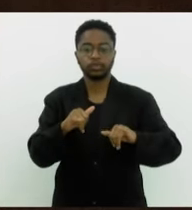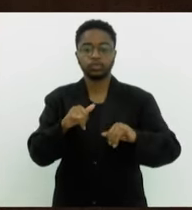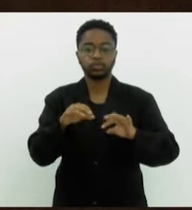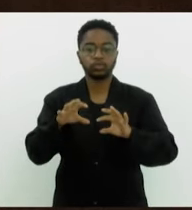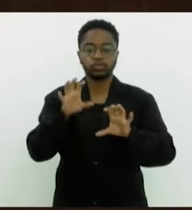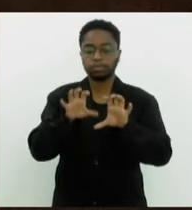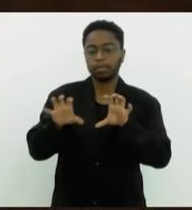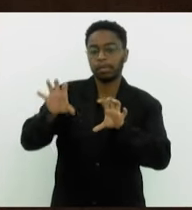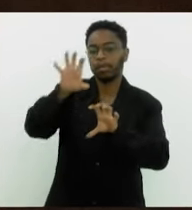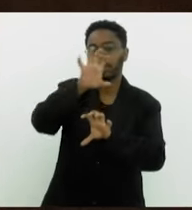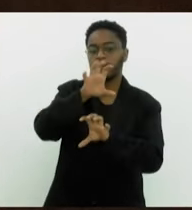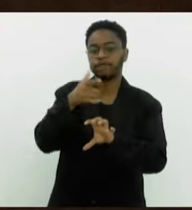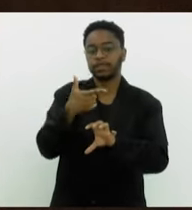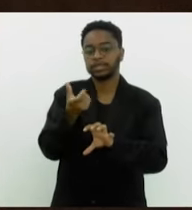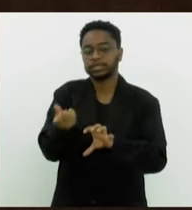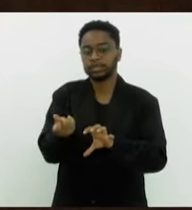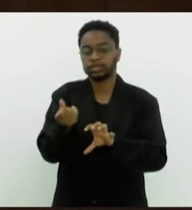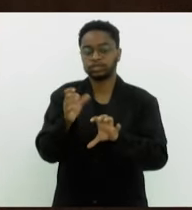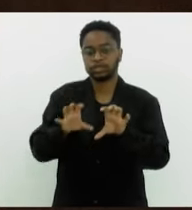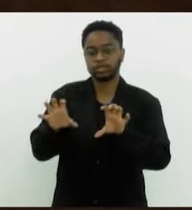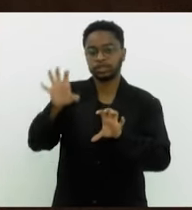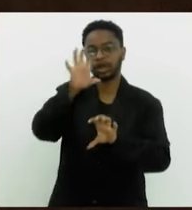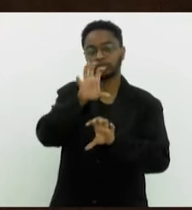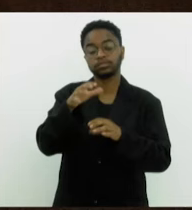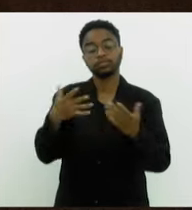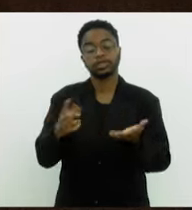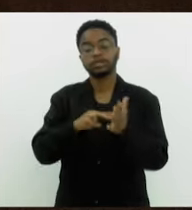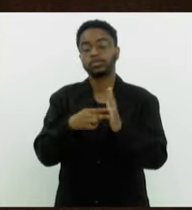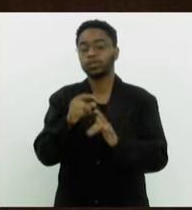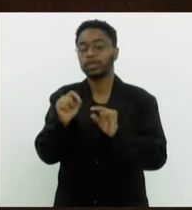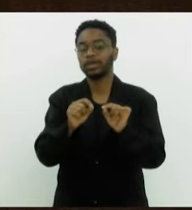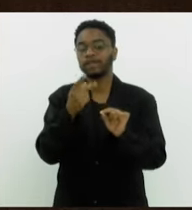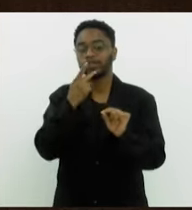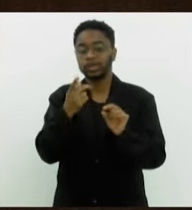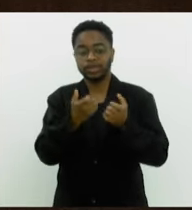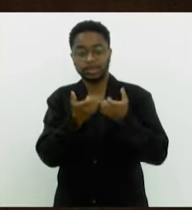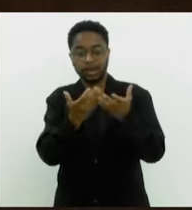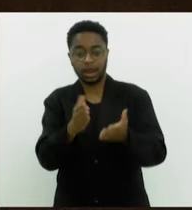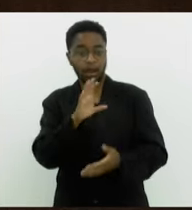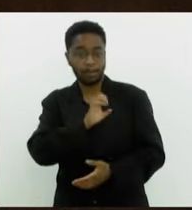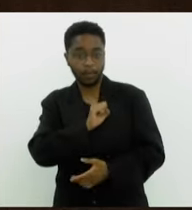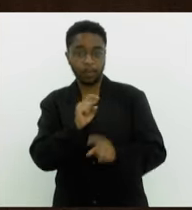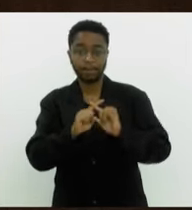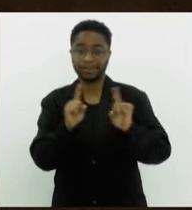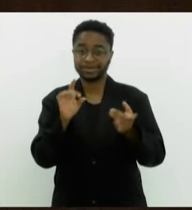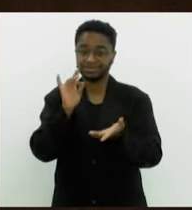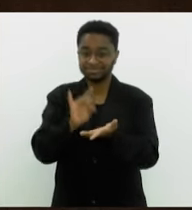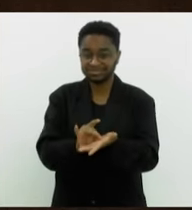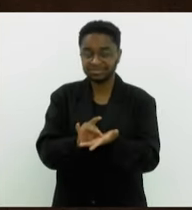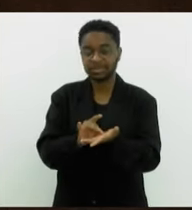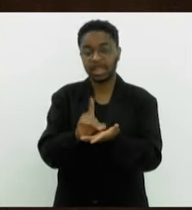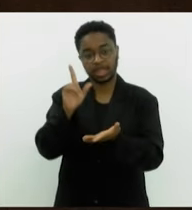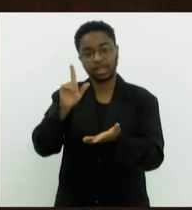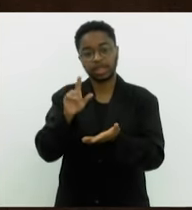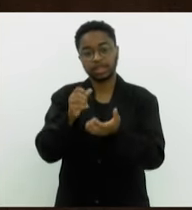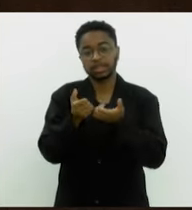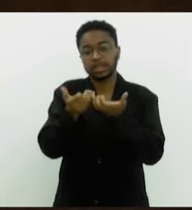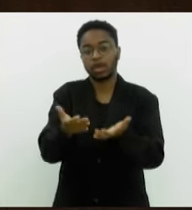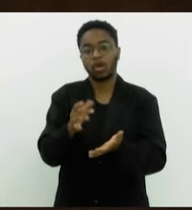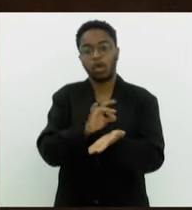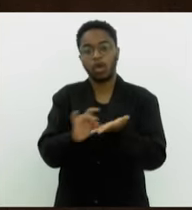estados. Quer dizer, diz que vai entregar o amor, mas na verdade é o ódio que eles